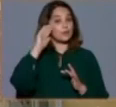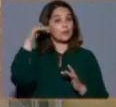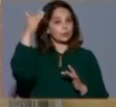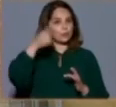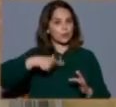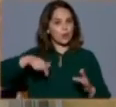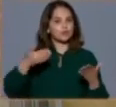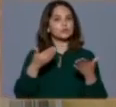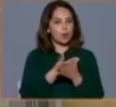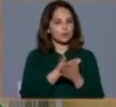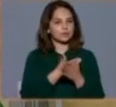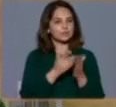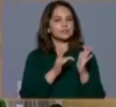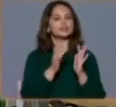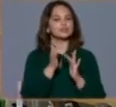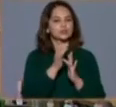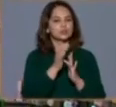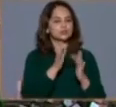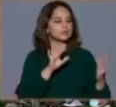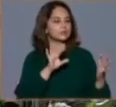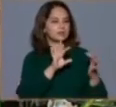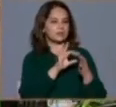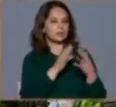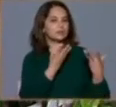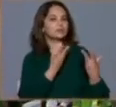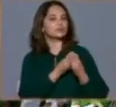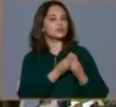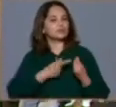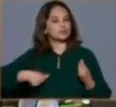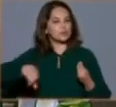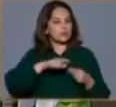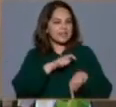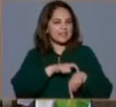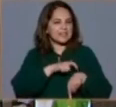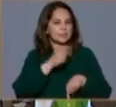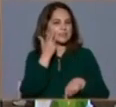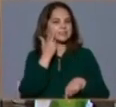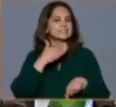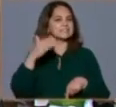conosco. Está em todos os momentos e em todos os momentos nos quer dar a vida.